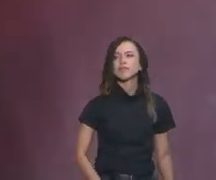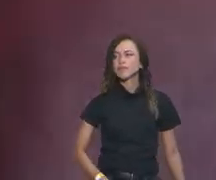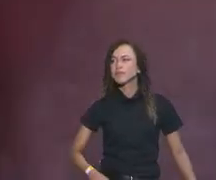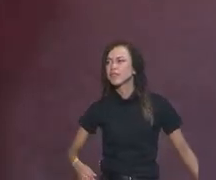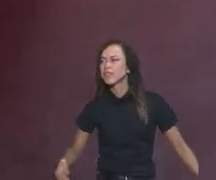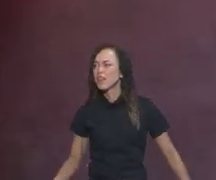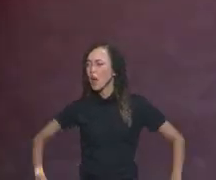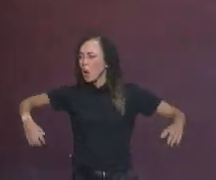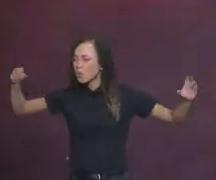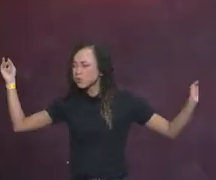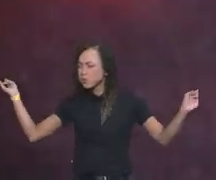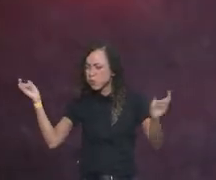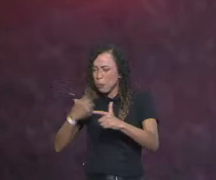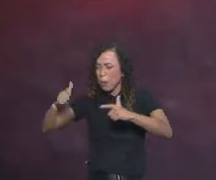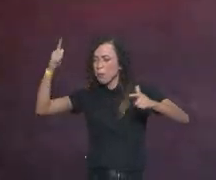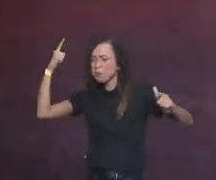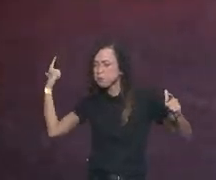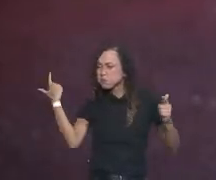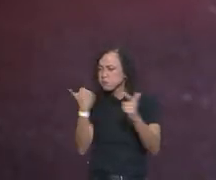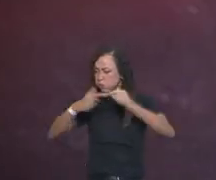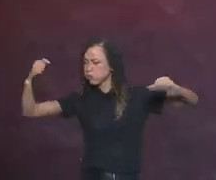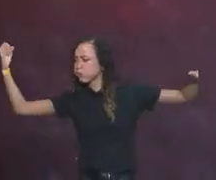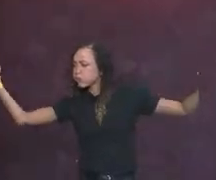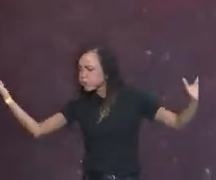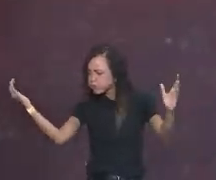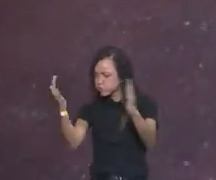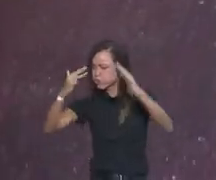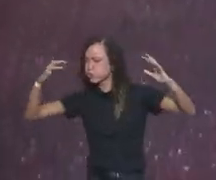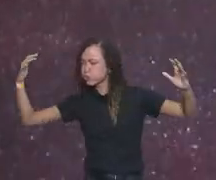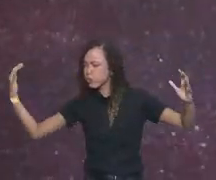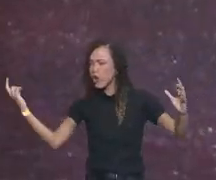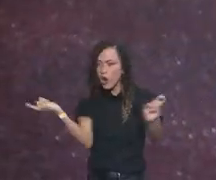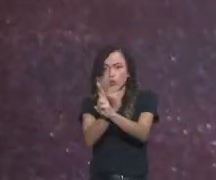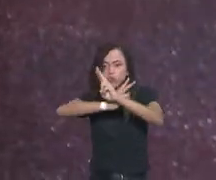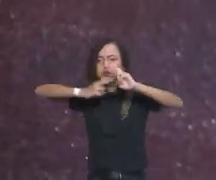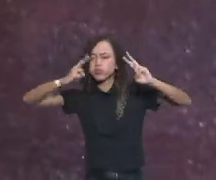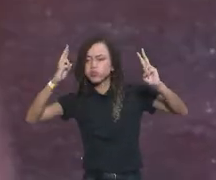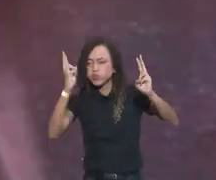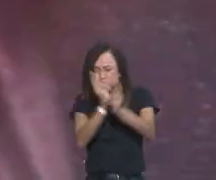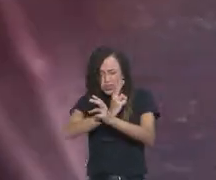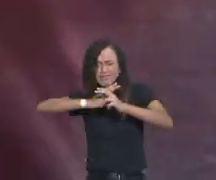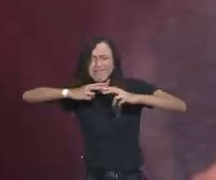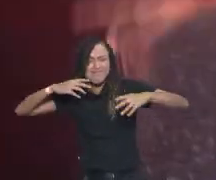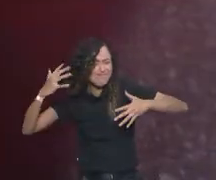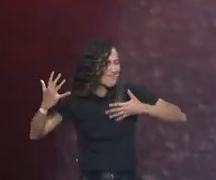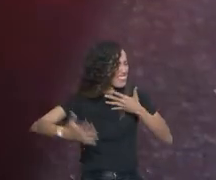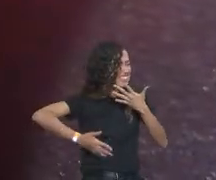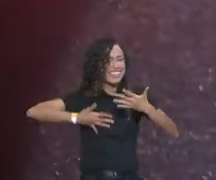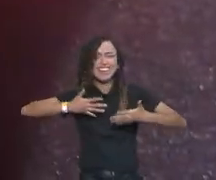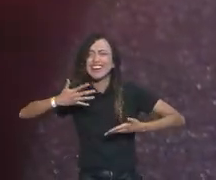a tempestade e o vento forte